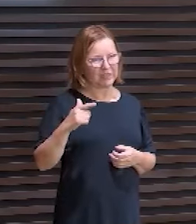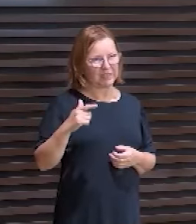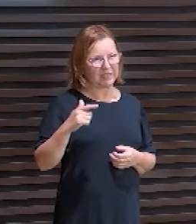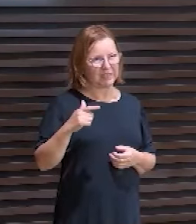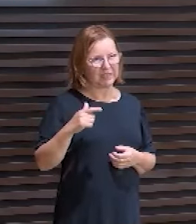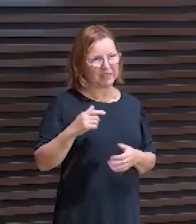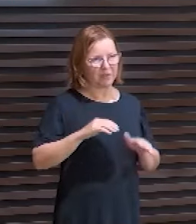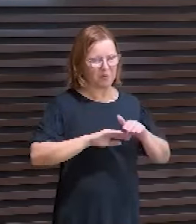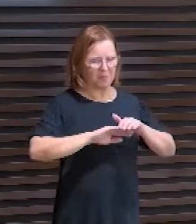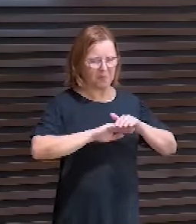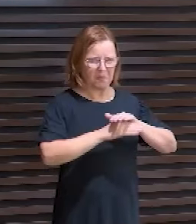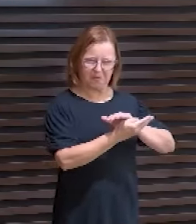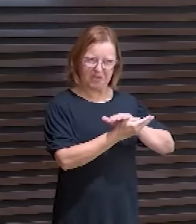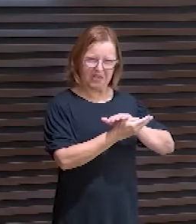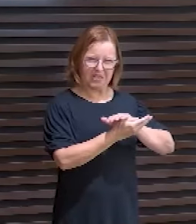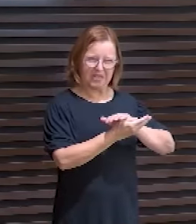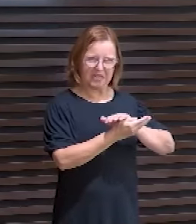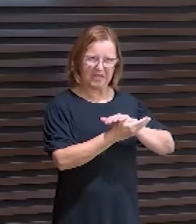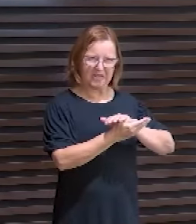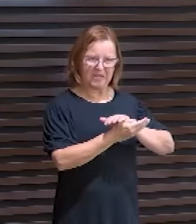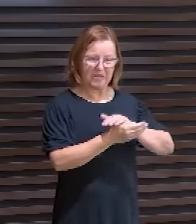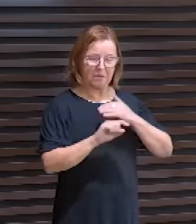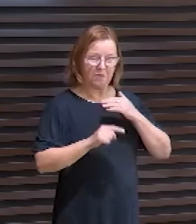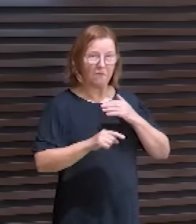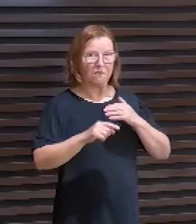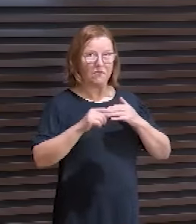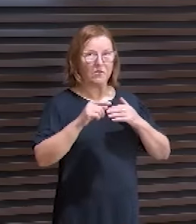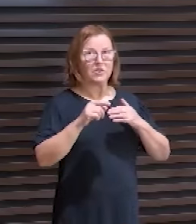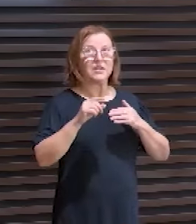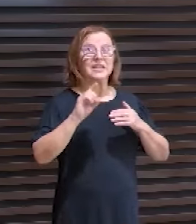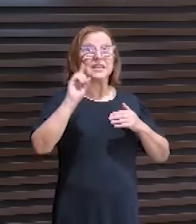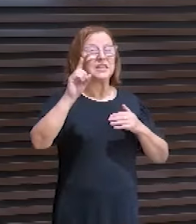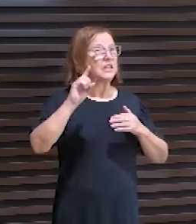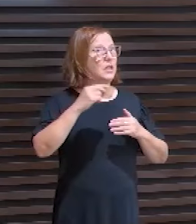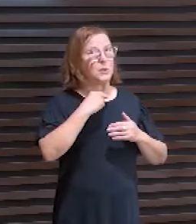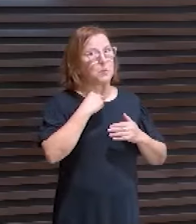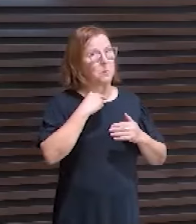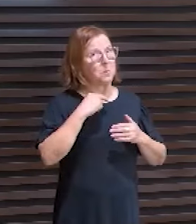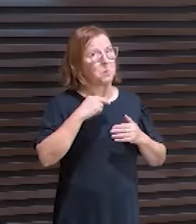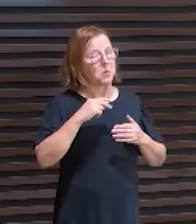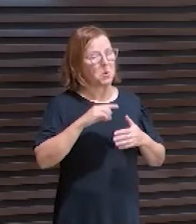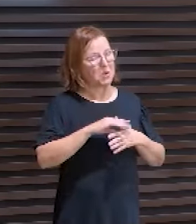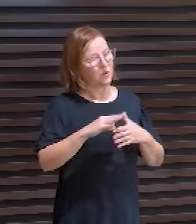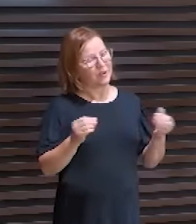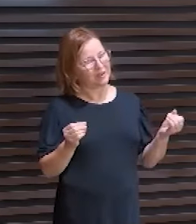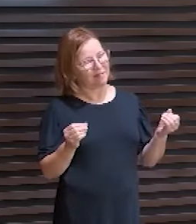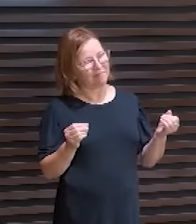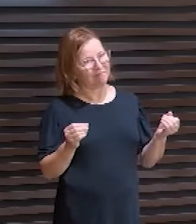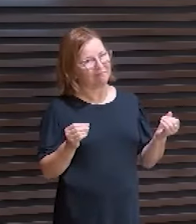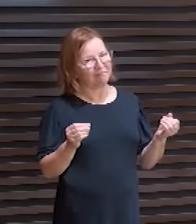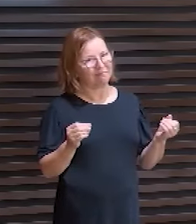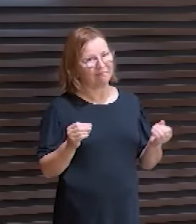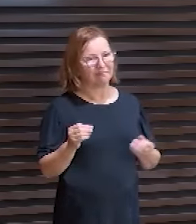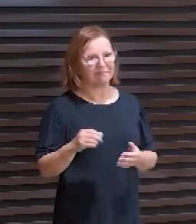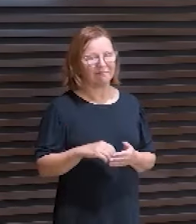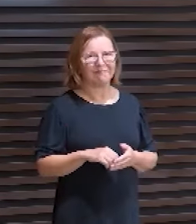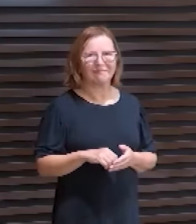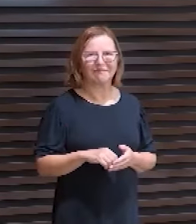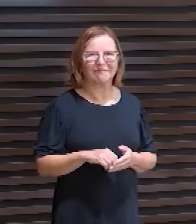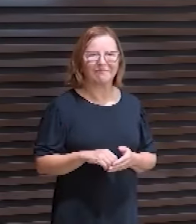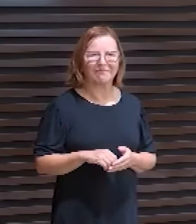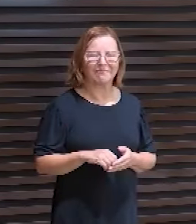arraigado demais para ele curar não há rótulo forte demais para o amor do